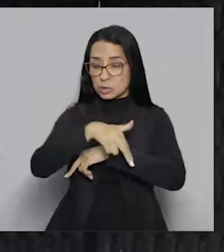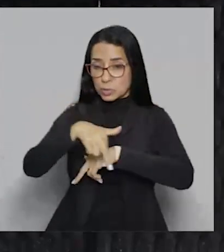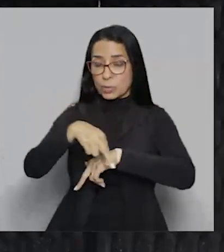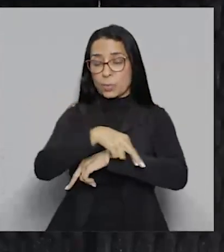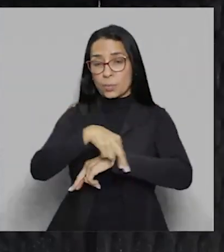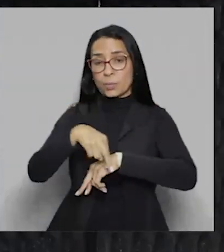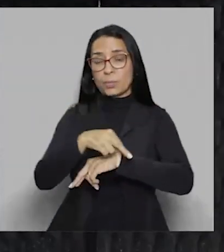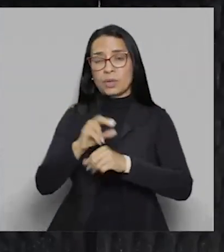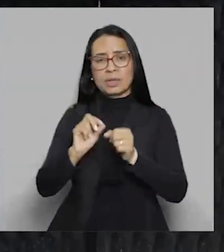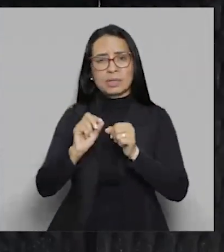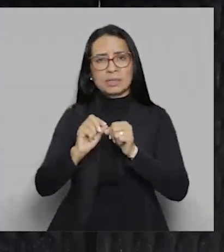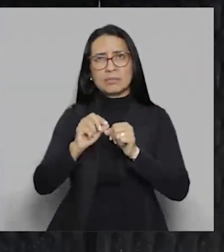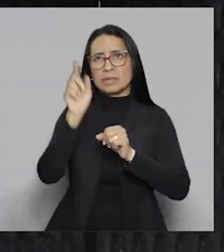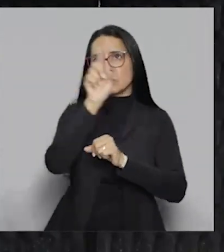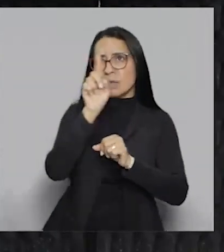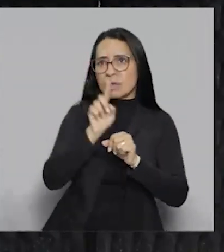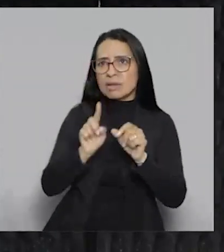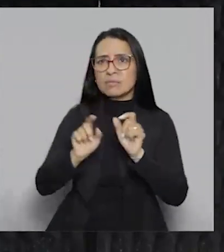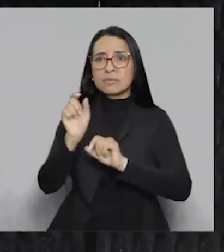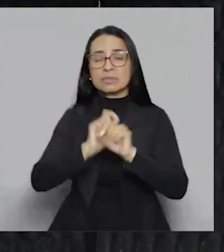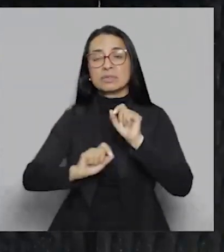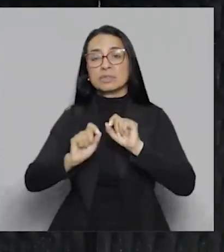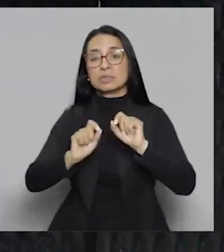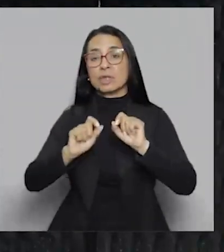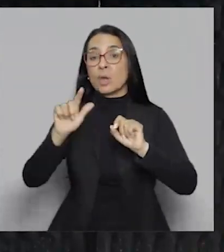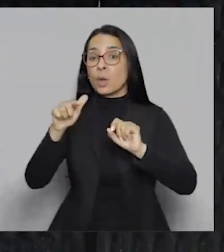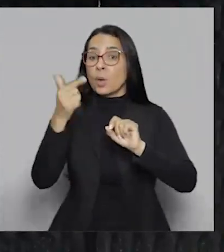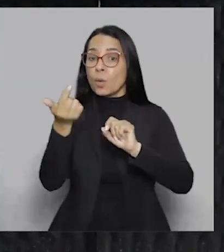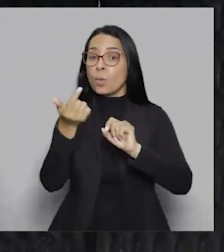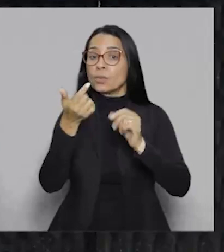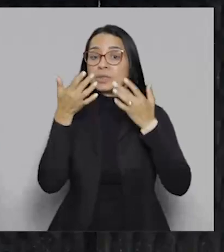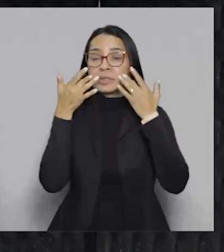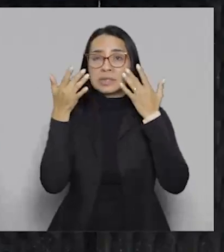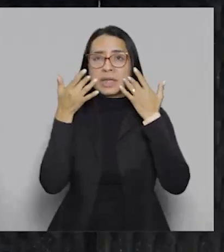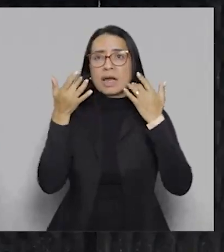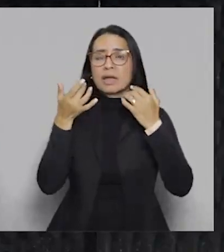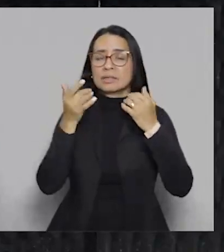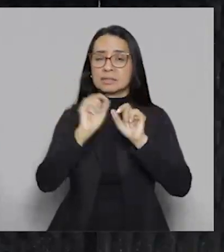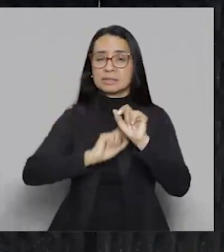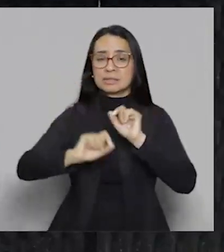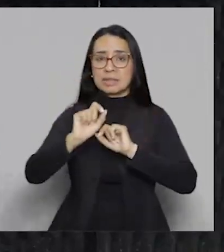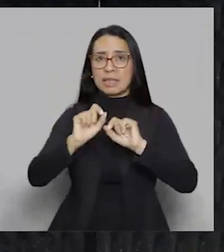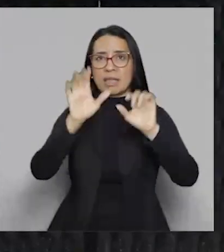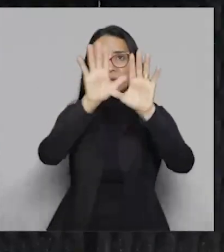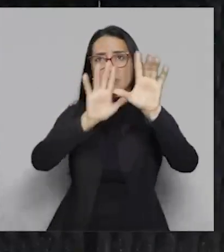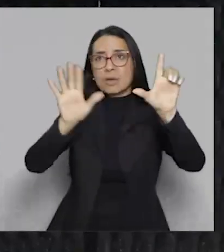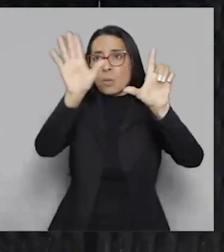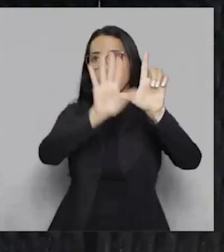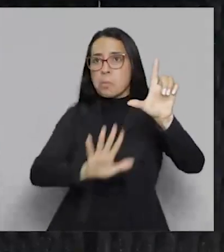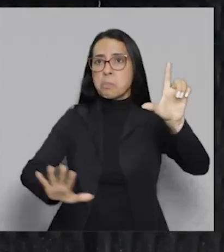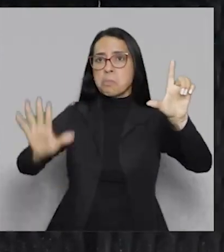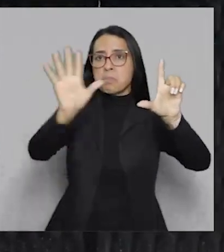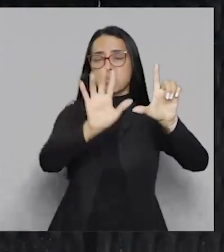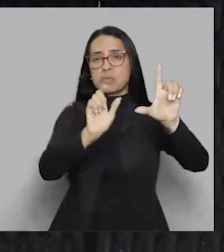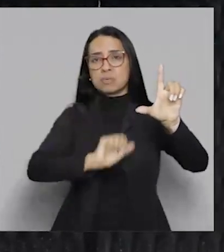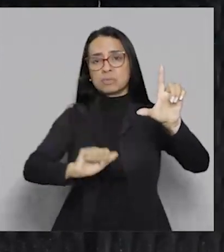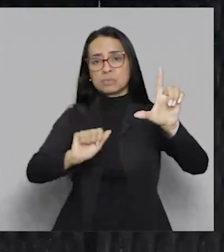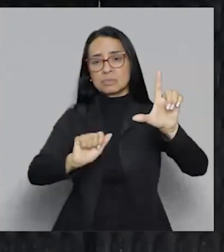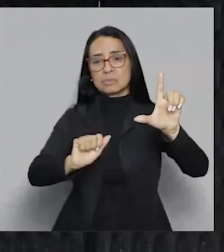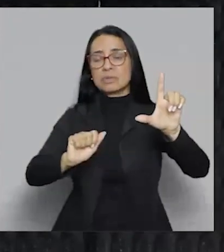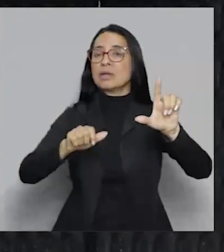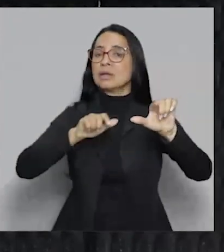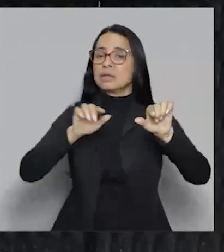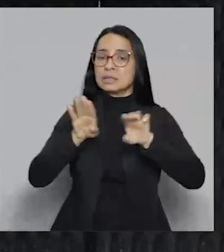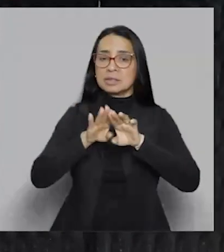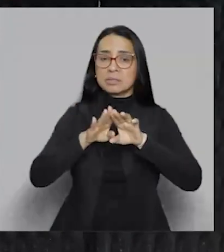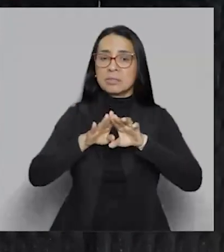formas de arte urbana em muros, paredes, portas, locais. Né? Ele também trabalha com stencil. E aí, professor,